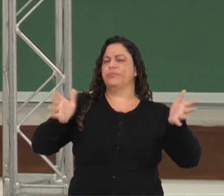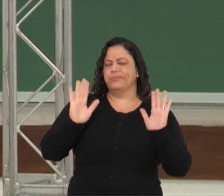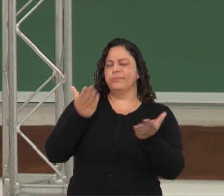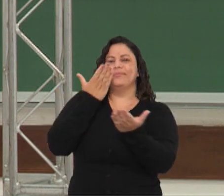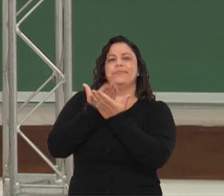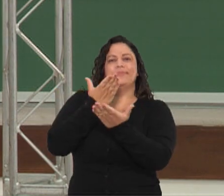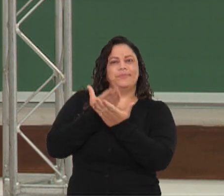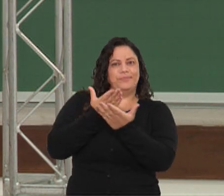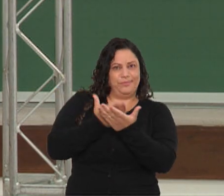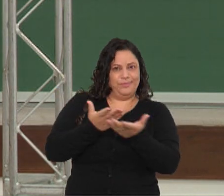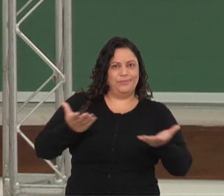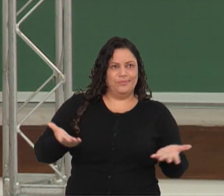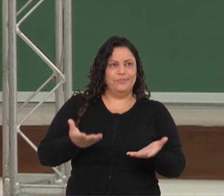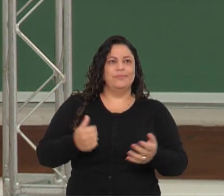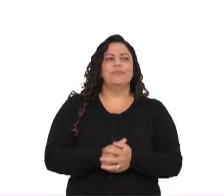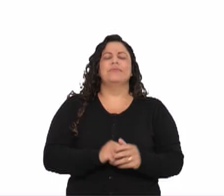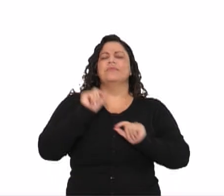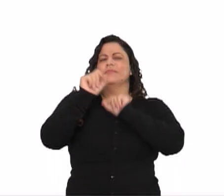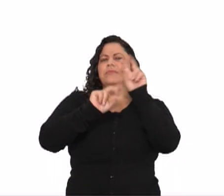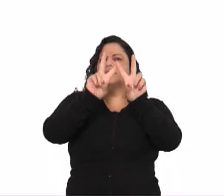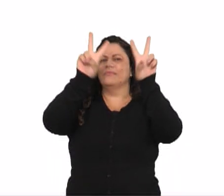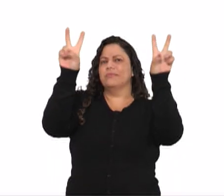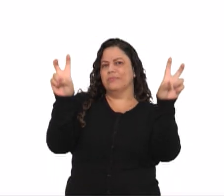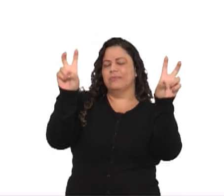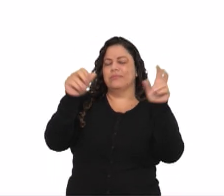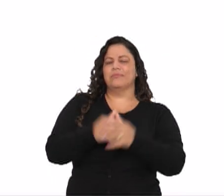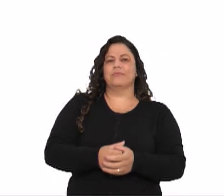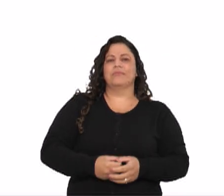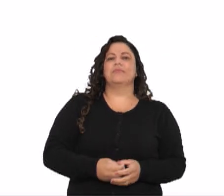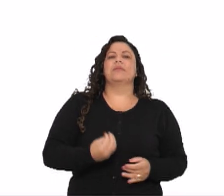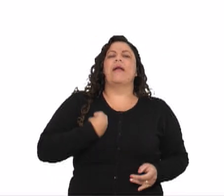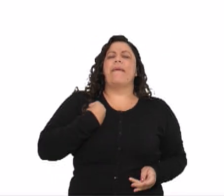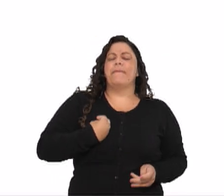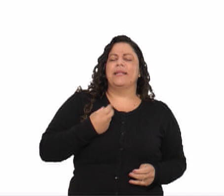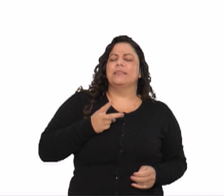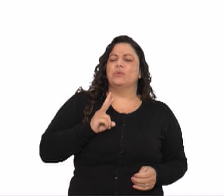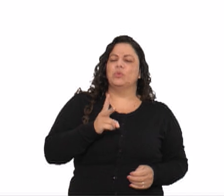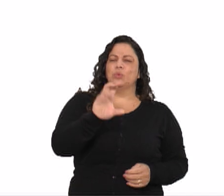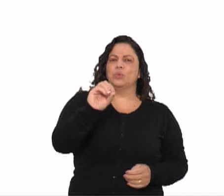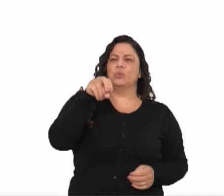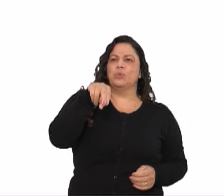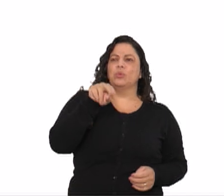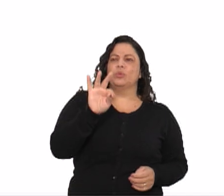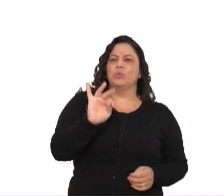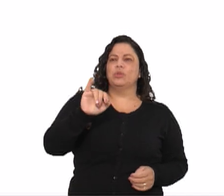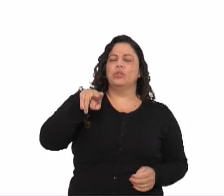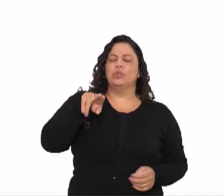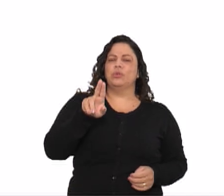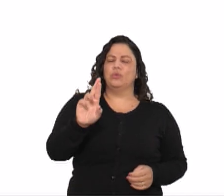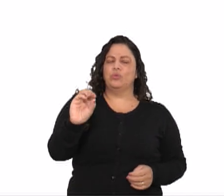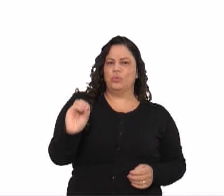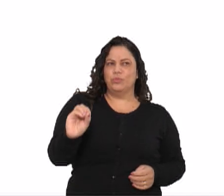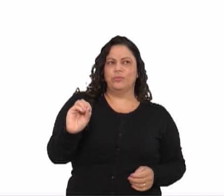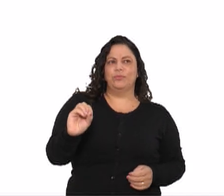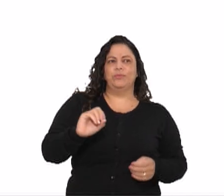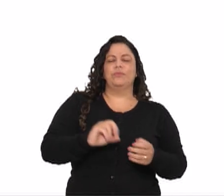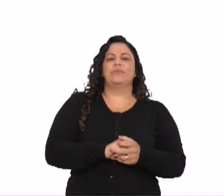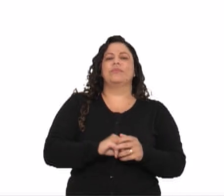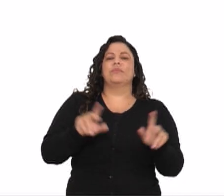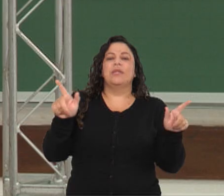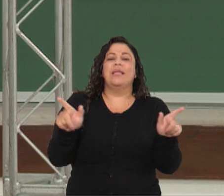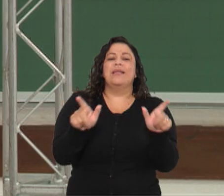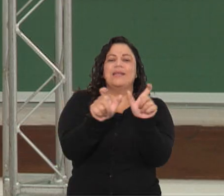agora, que são eles o Present Continuous e sinônimos. Mas antes vamos lembrar o que a gente fez na aula passada. Na aula passada a gente